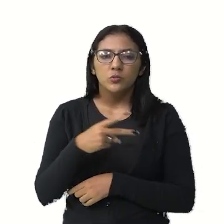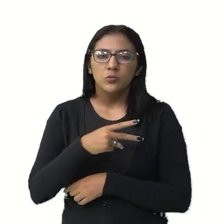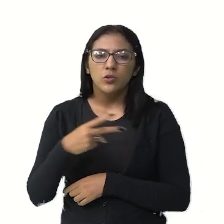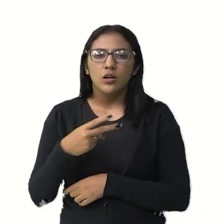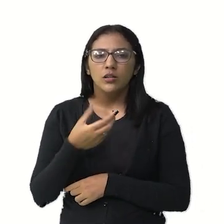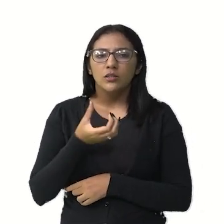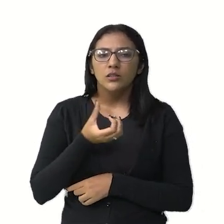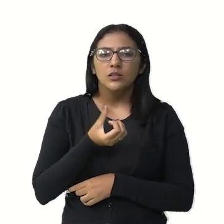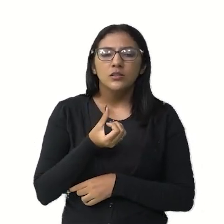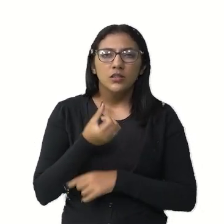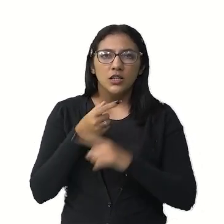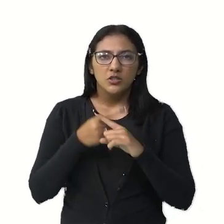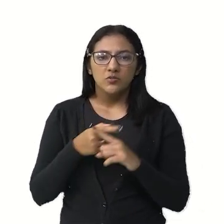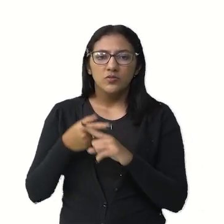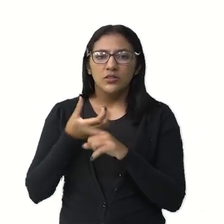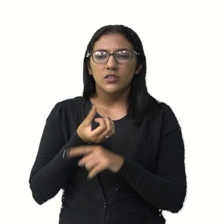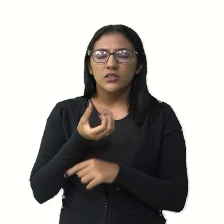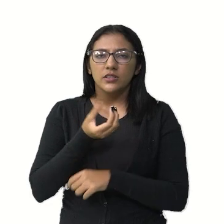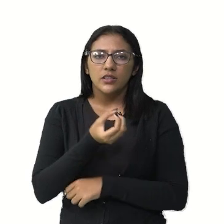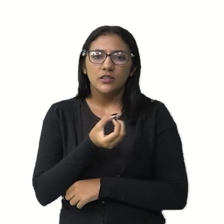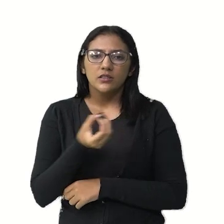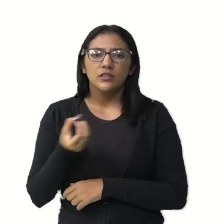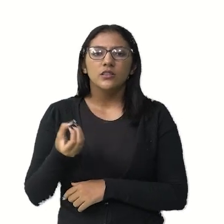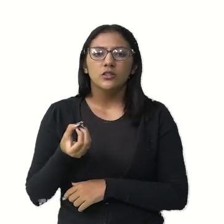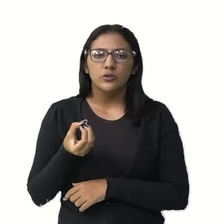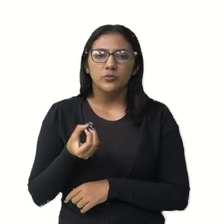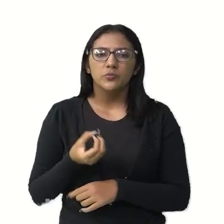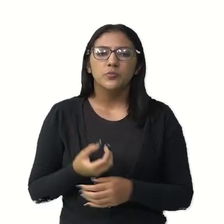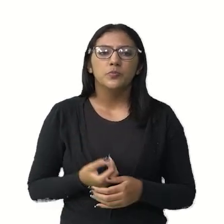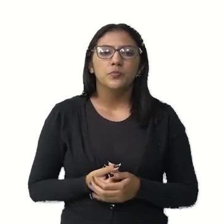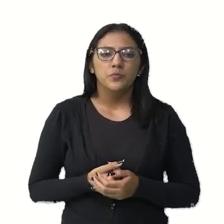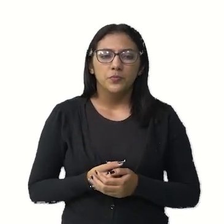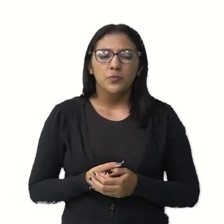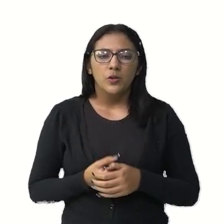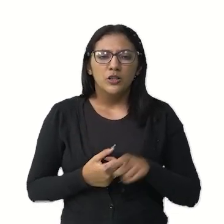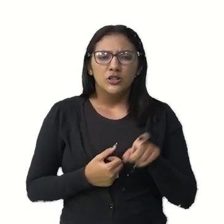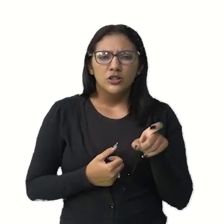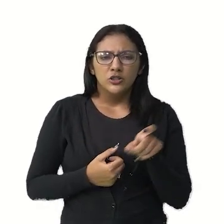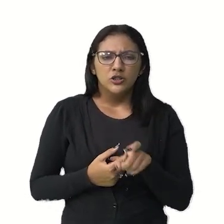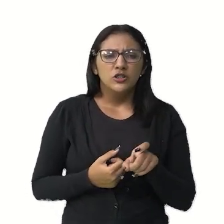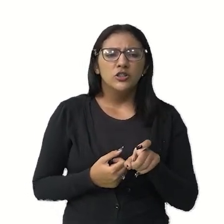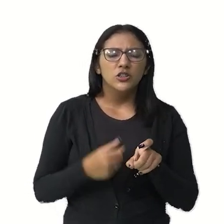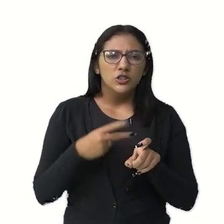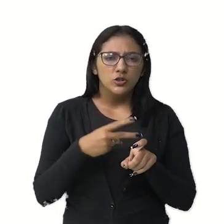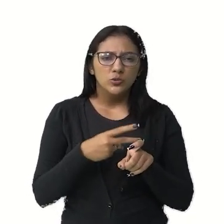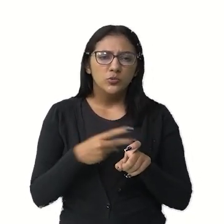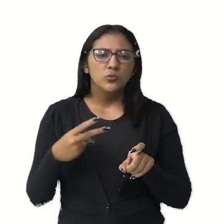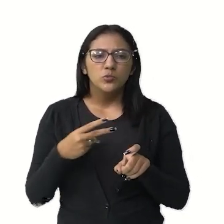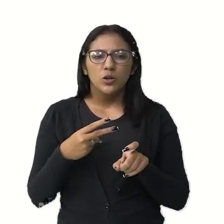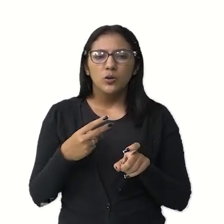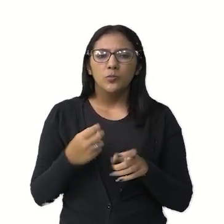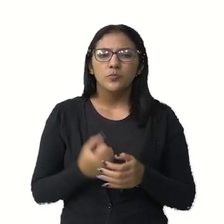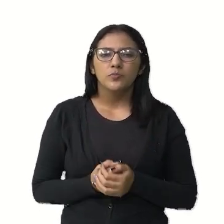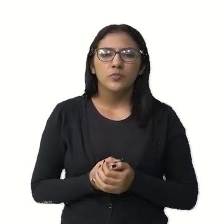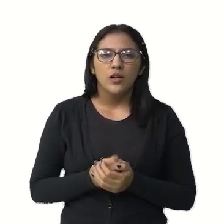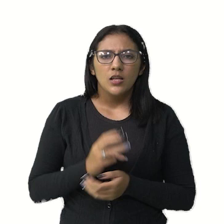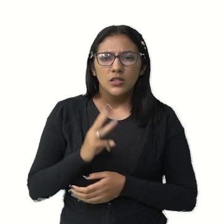igual a 6 vezes 600. X vai ser igual a